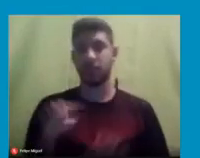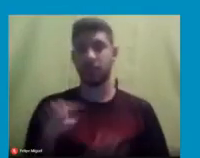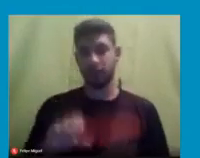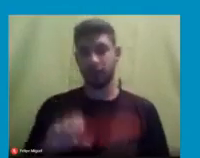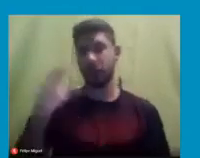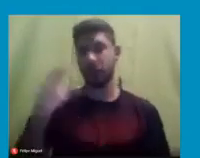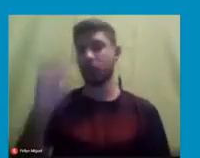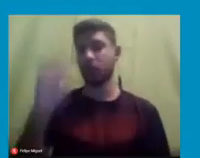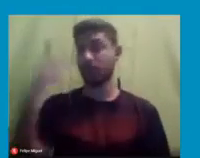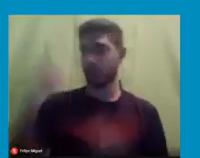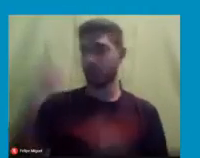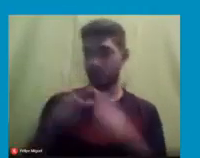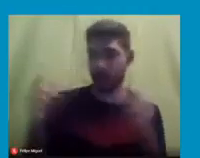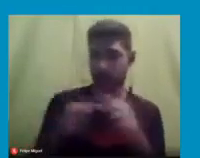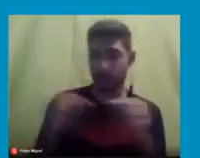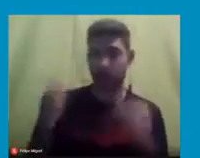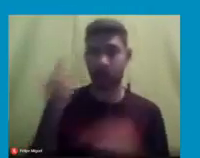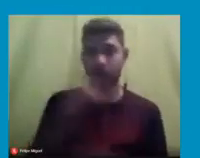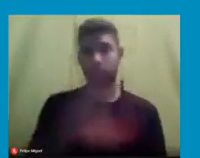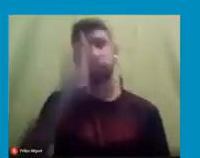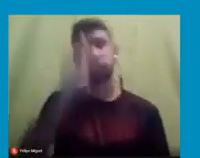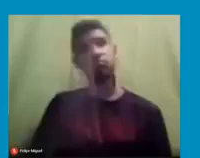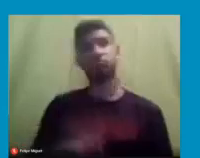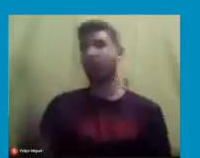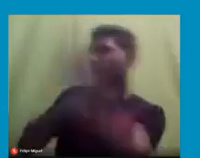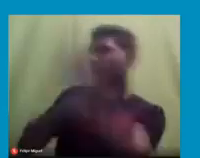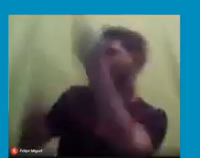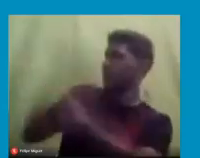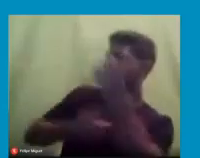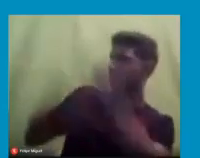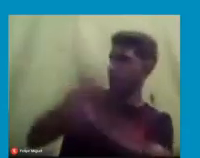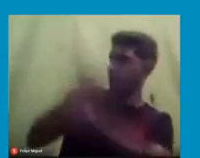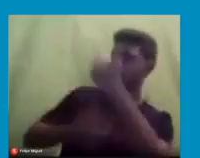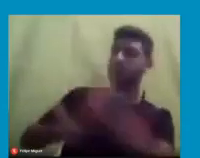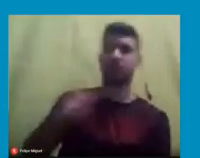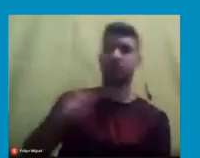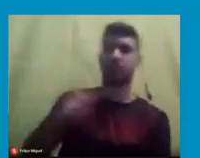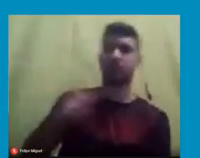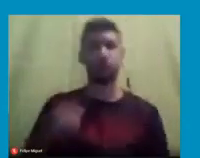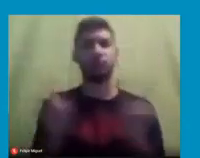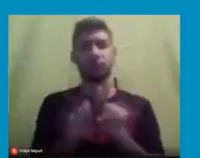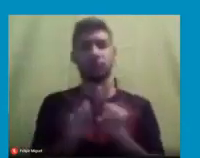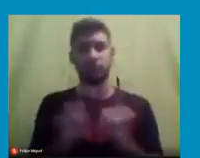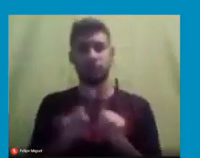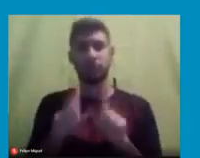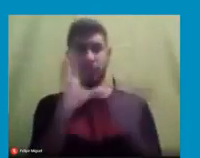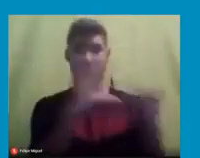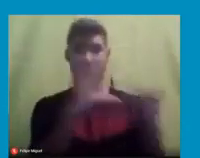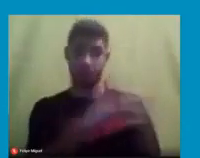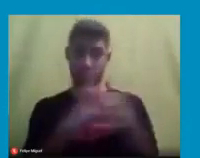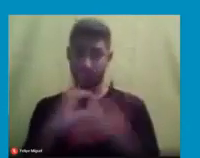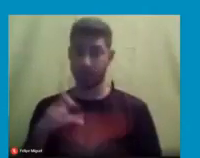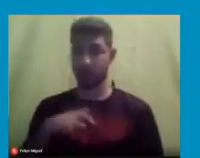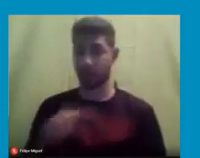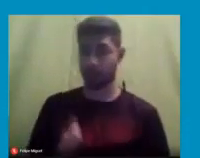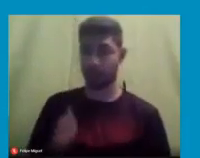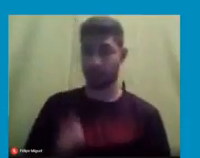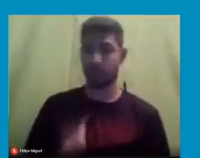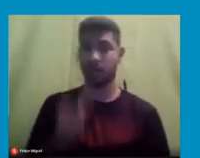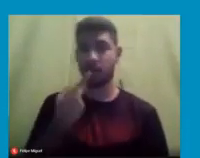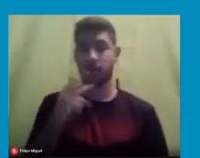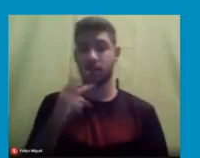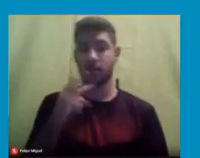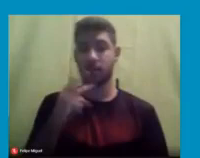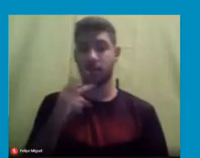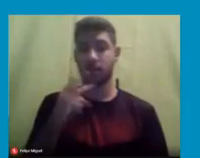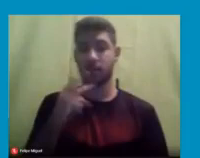Brasília. Então, eu falo também de um lugar de que eu fui apedrejada também nesse contexto, e não à toa também a professora Ivone